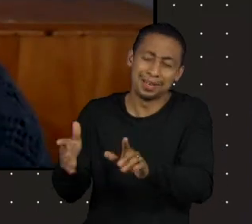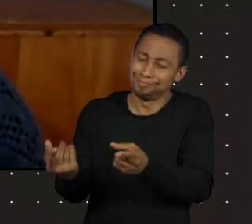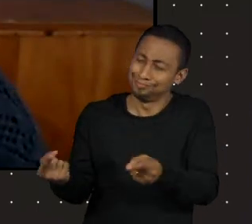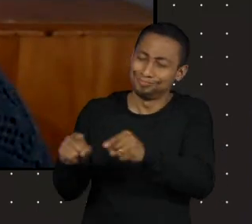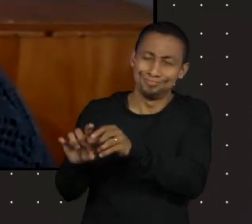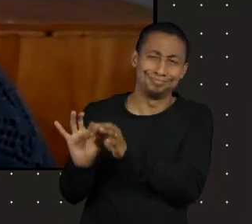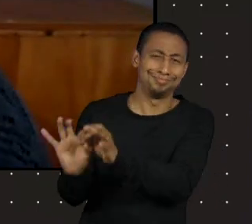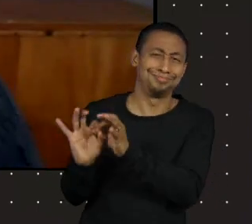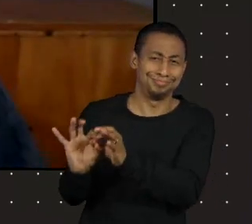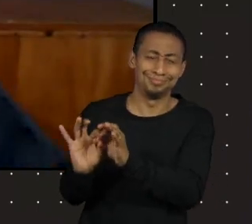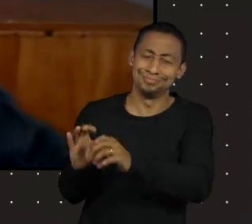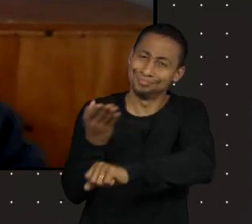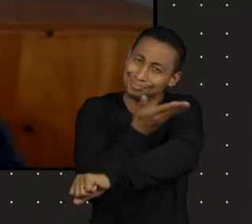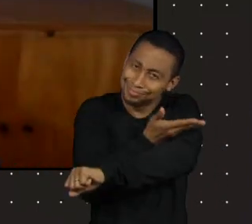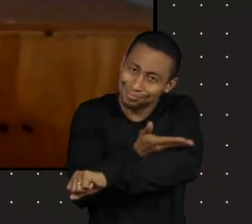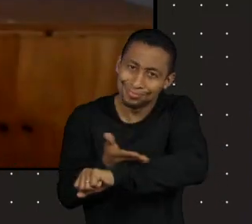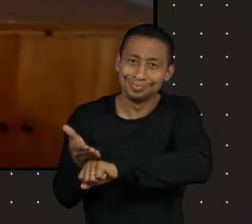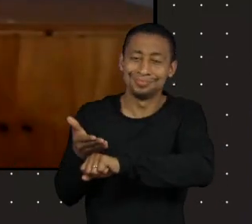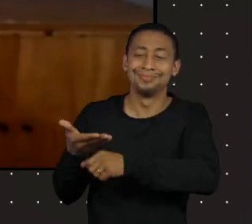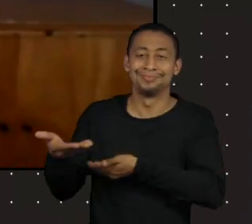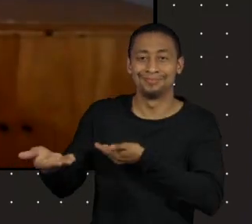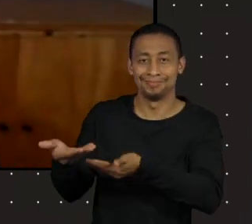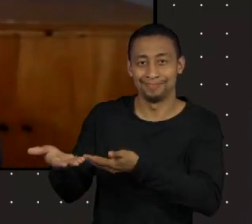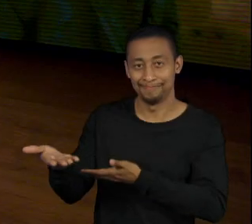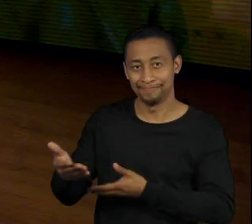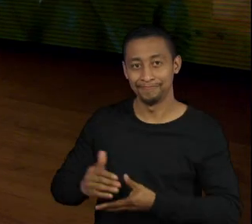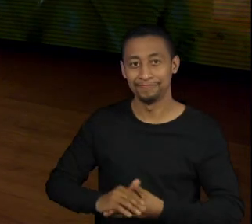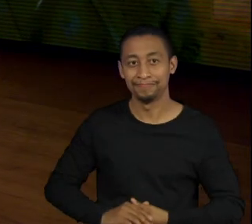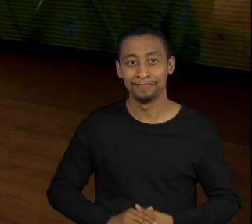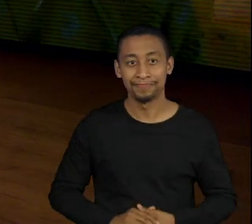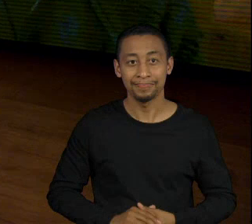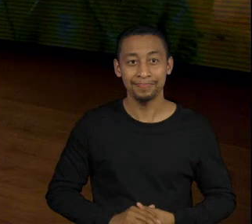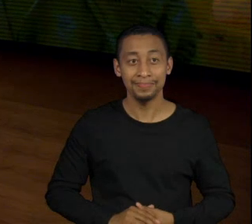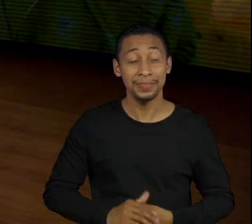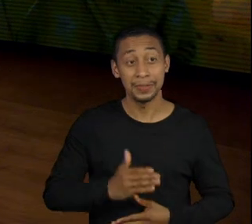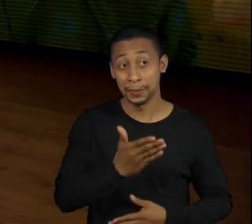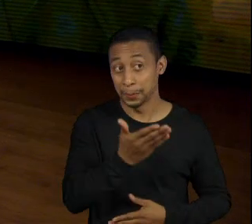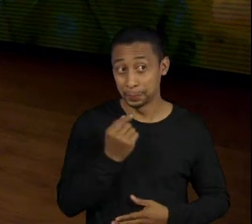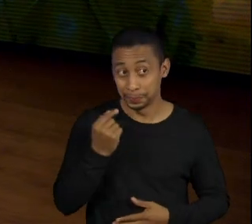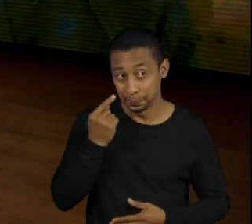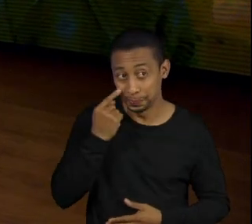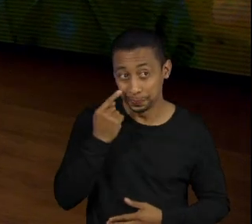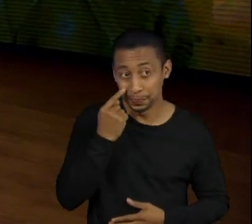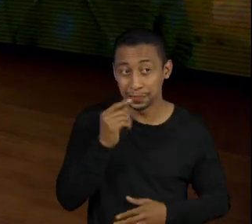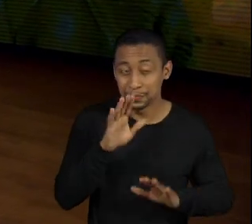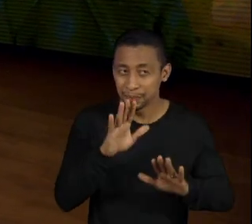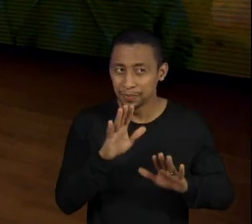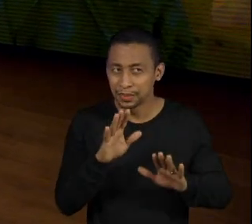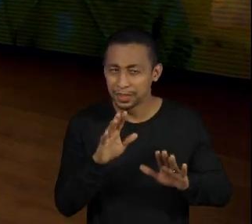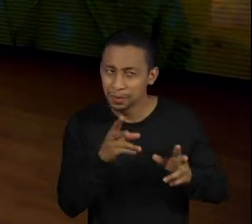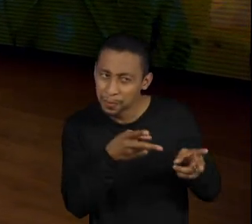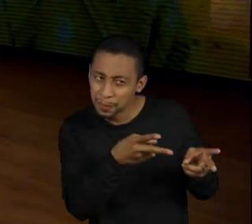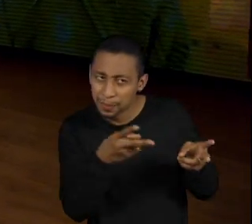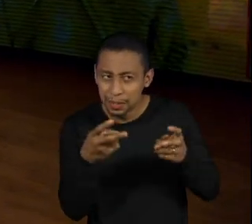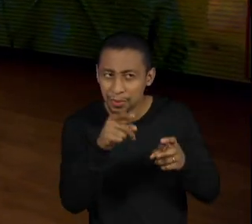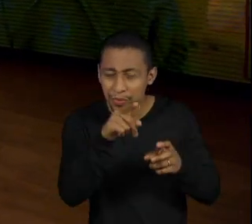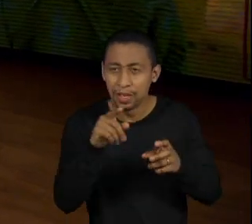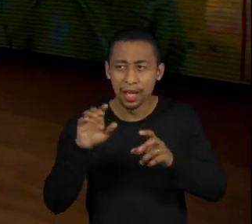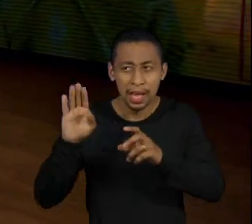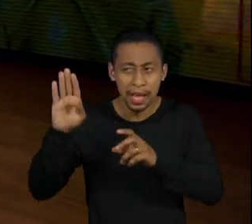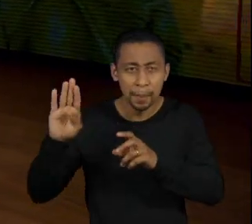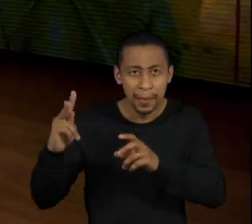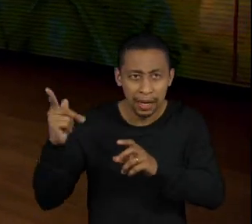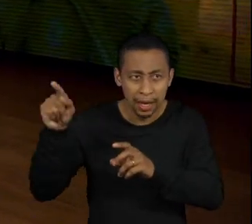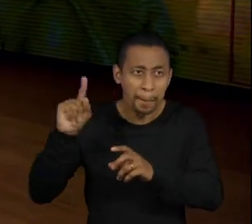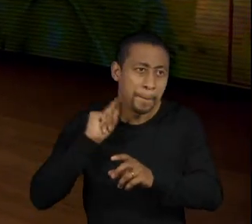muito boa nesse sentido, a gente se entende muito. Débora, nós estamos percebendo que você saiu de Minas, mas Minas